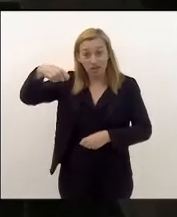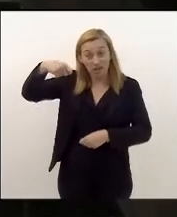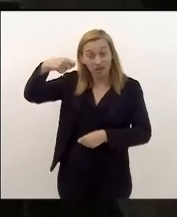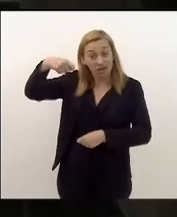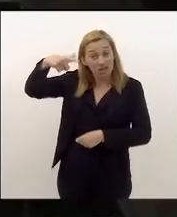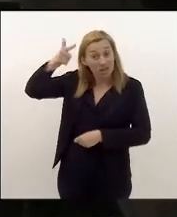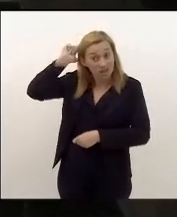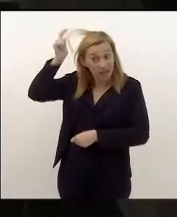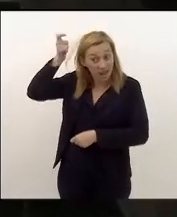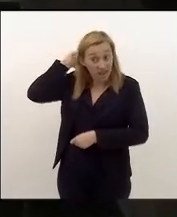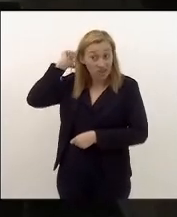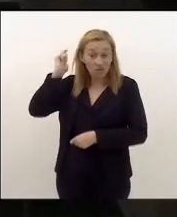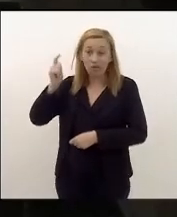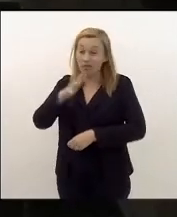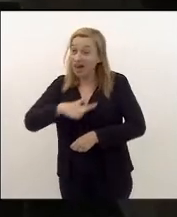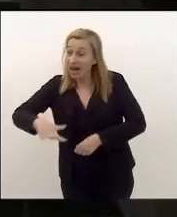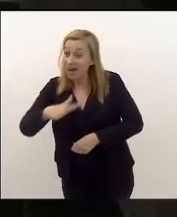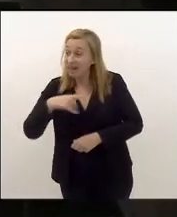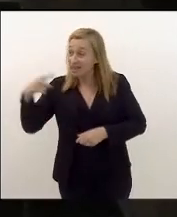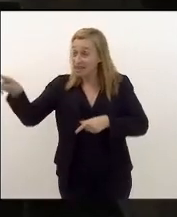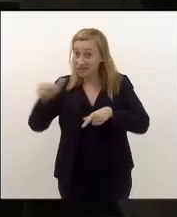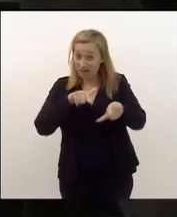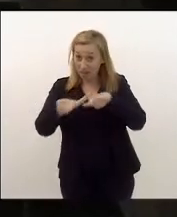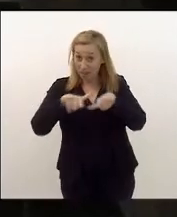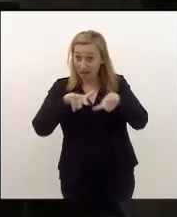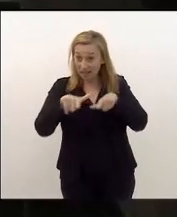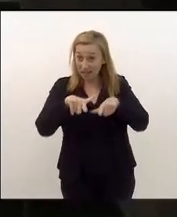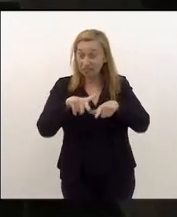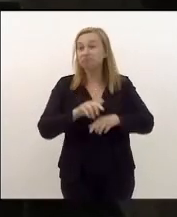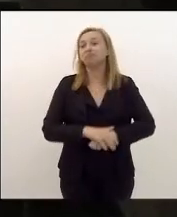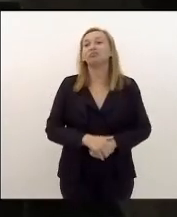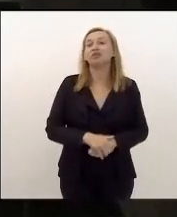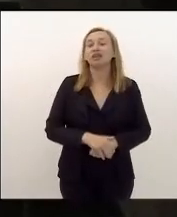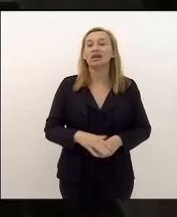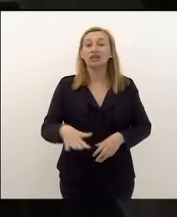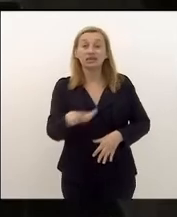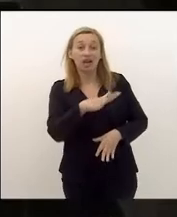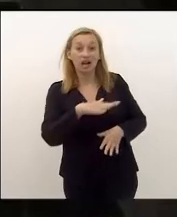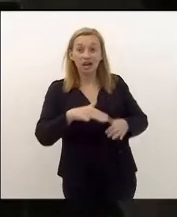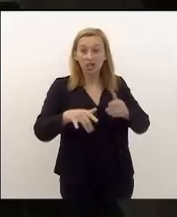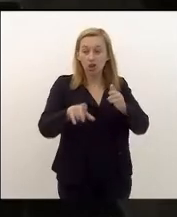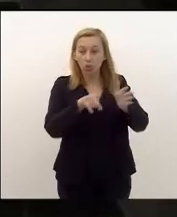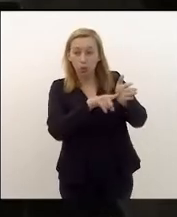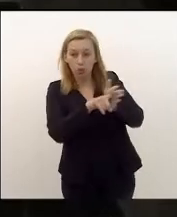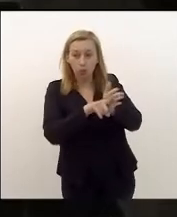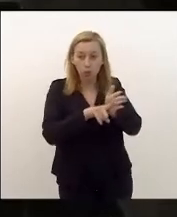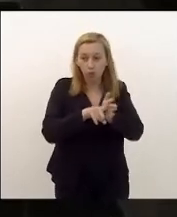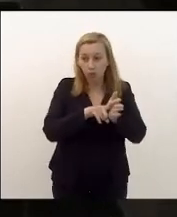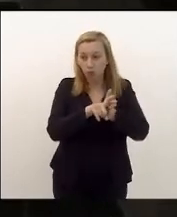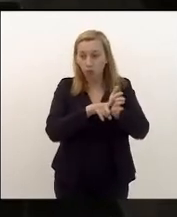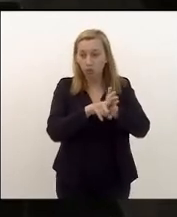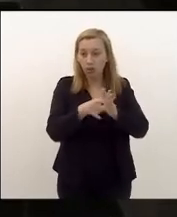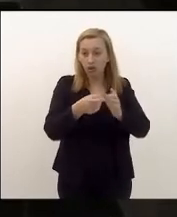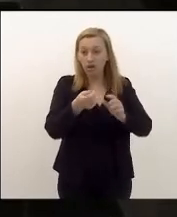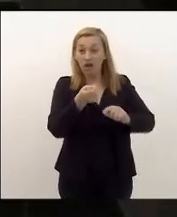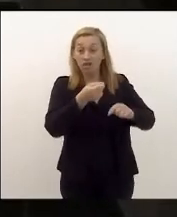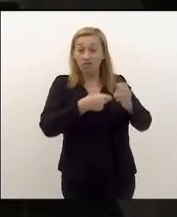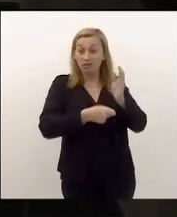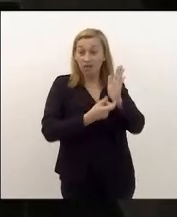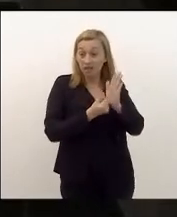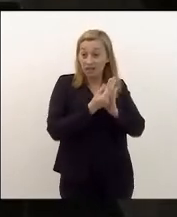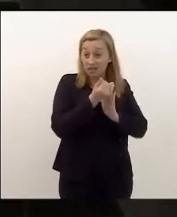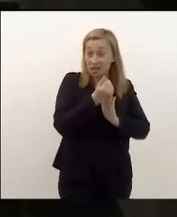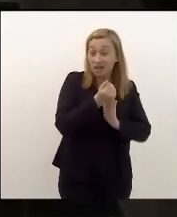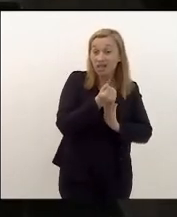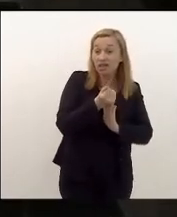na área que ele preside, a área das especulações financeiras, está redeado